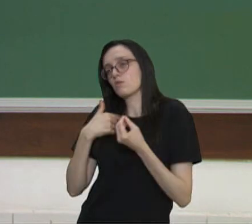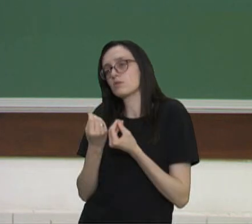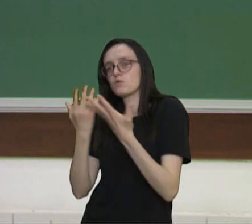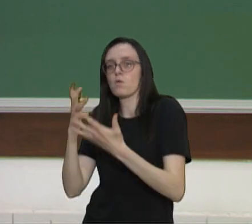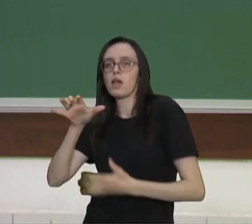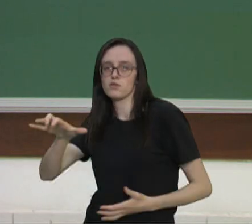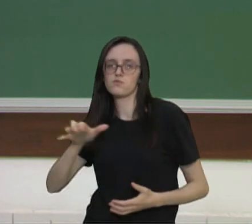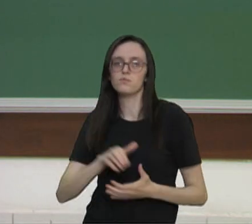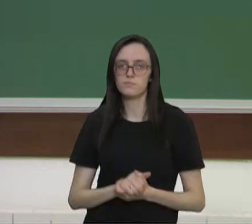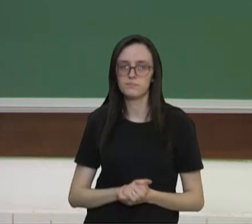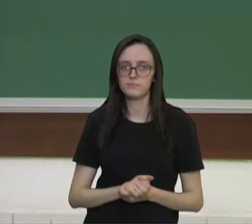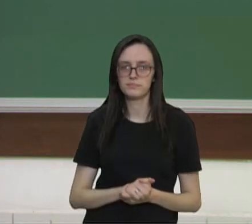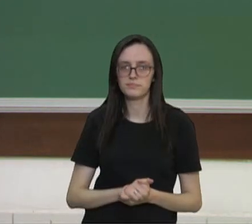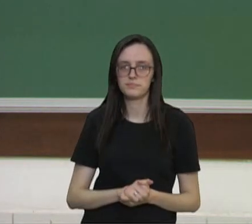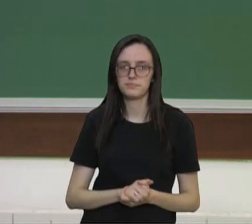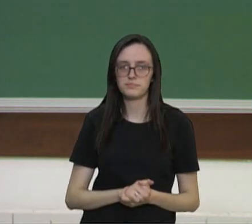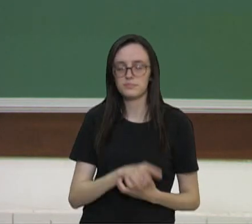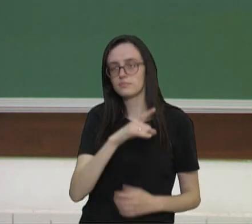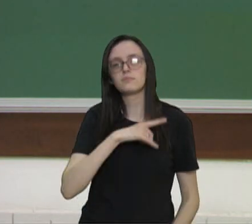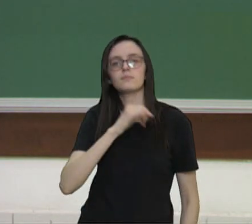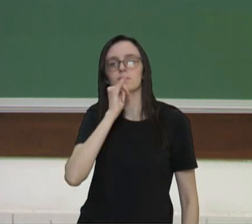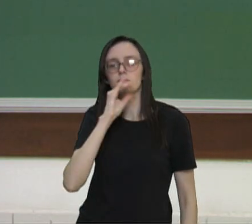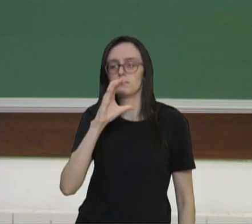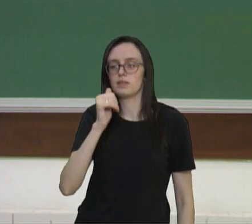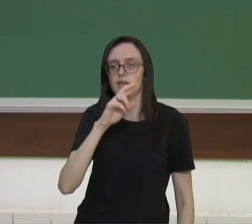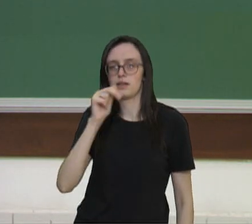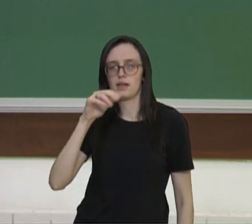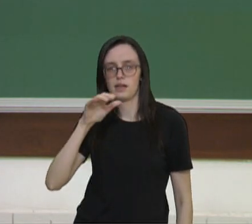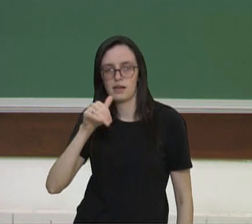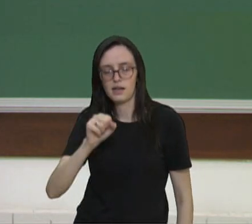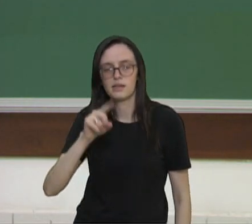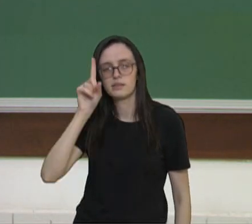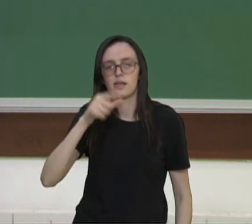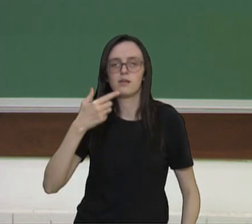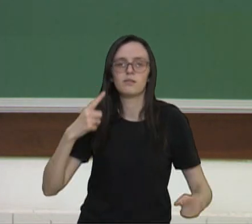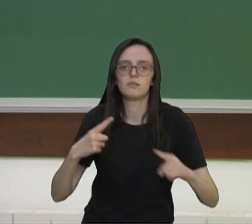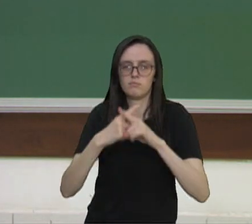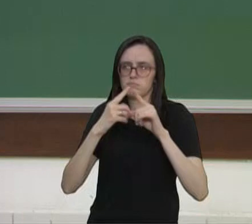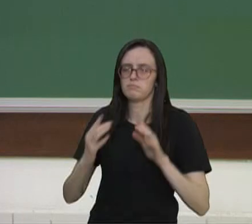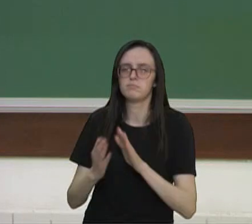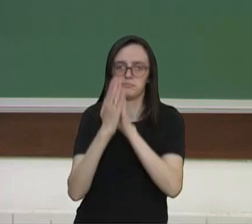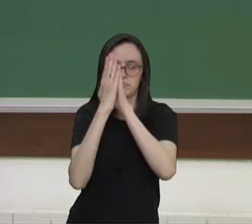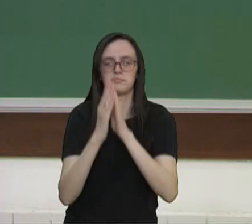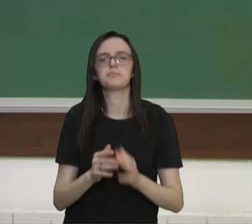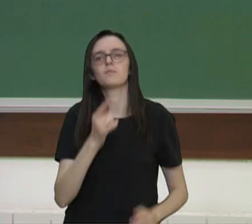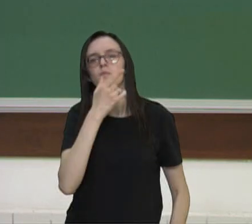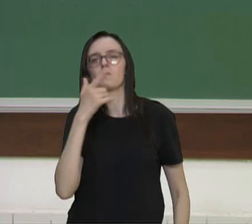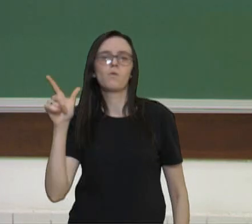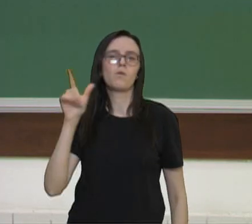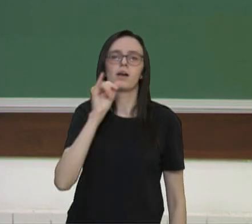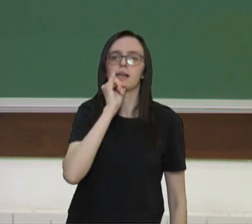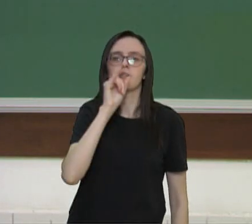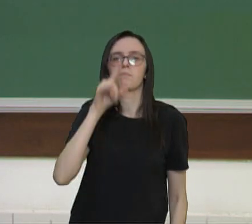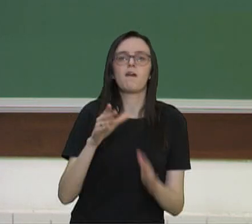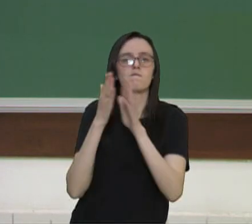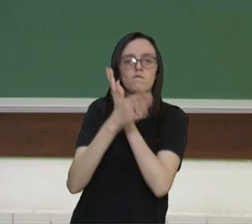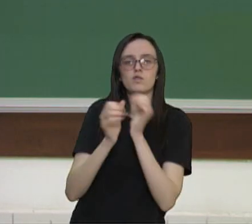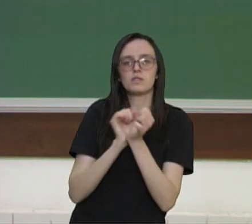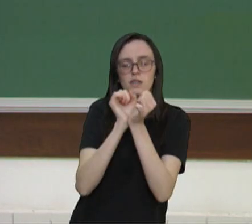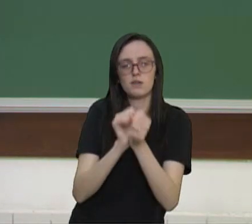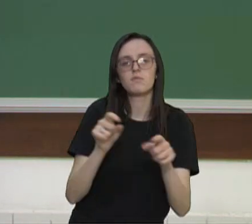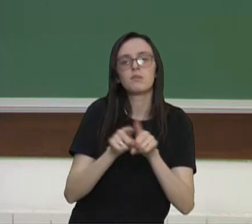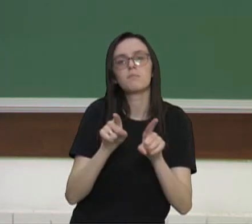isso em troca. Então você tem o exemplo de Carrancas lá, que é uma confrontação, o exemplo que a gente deu antes de fuga de escravos, e